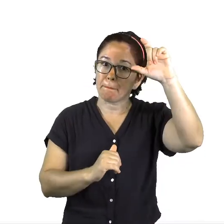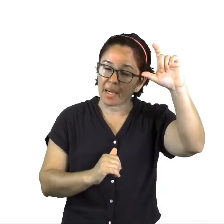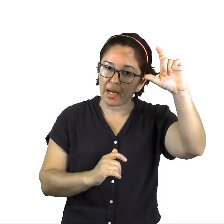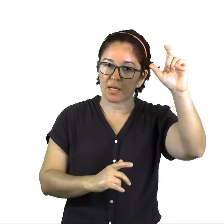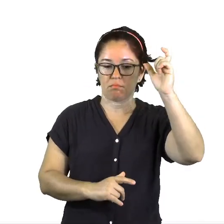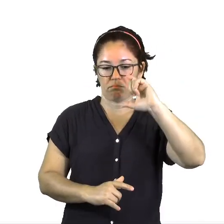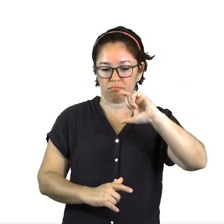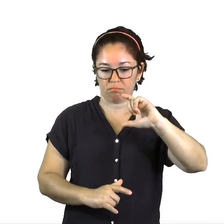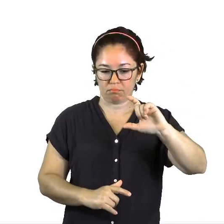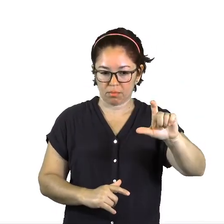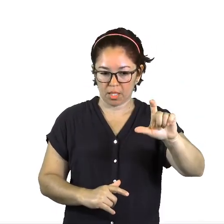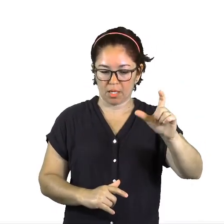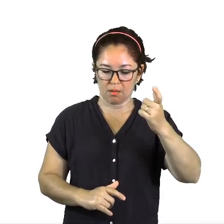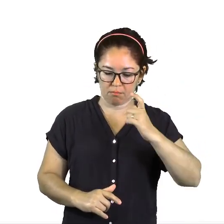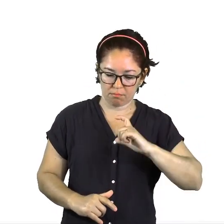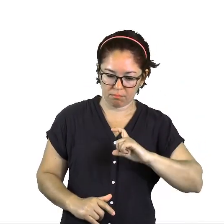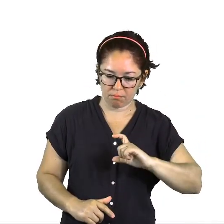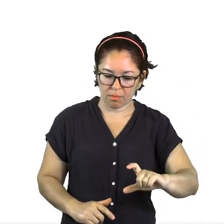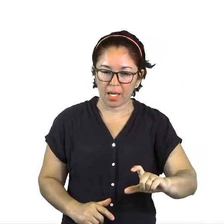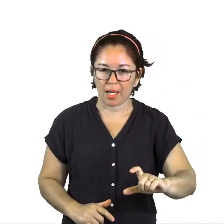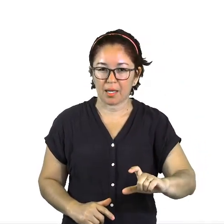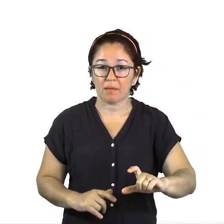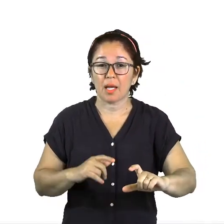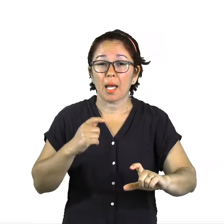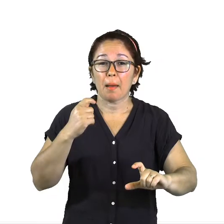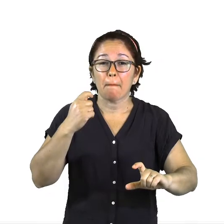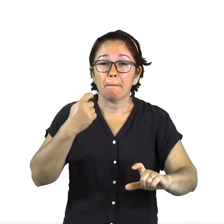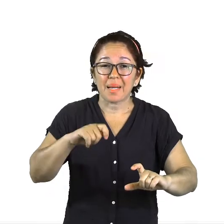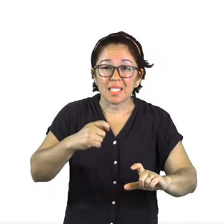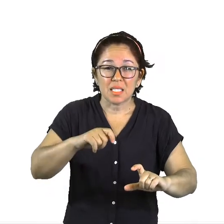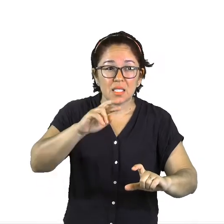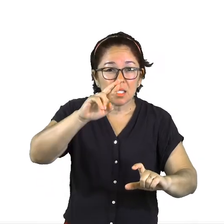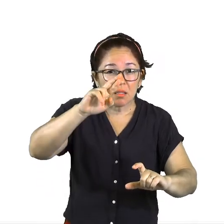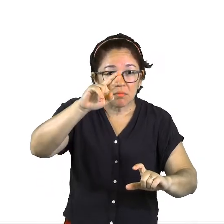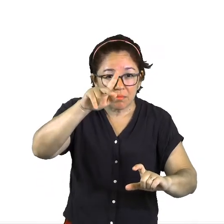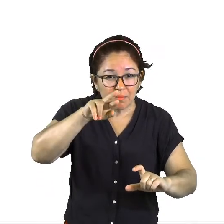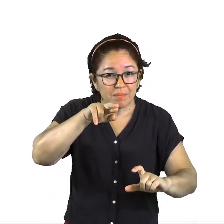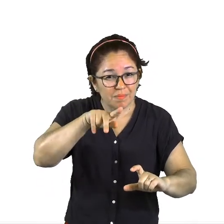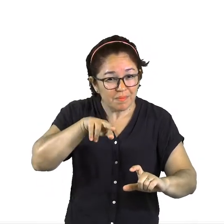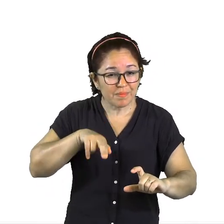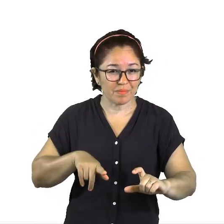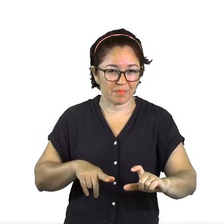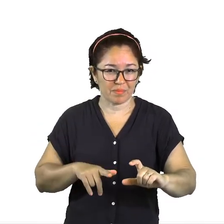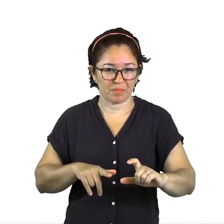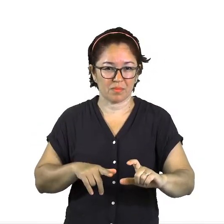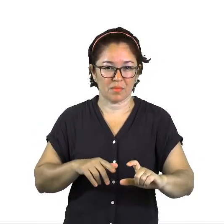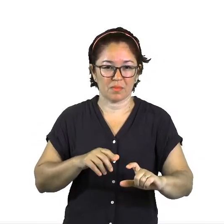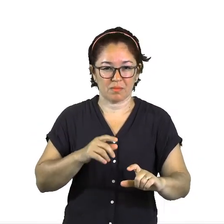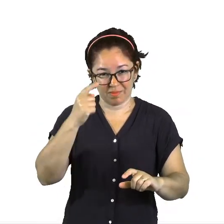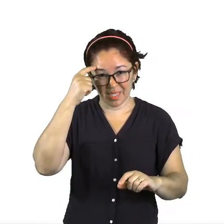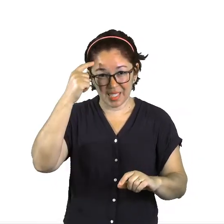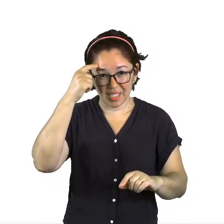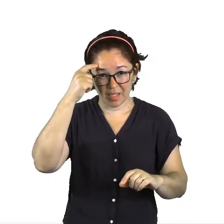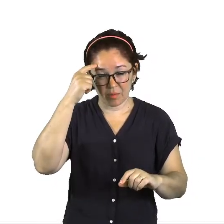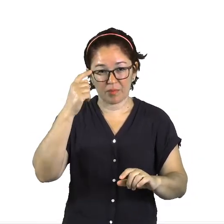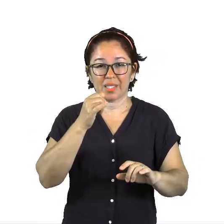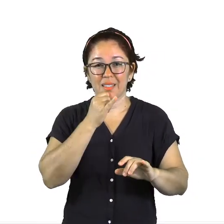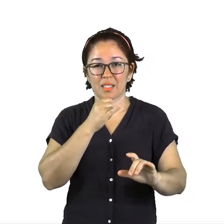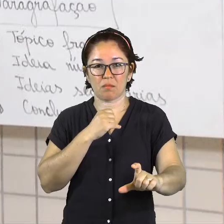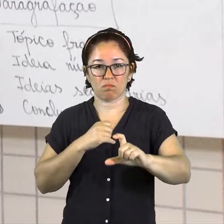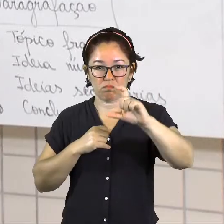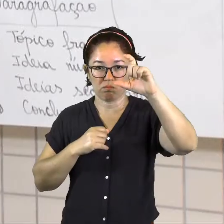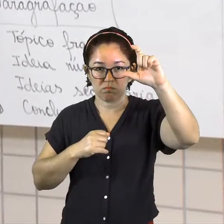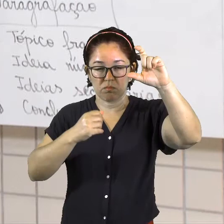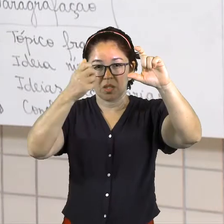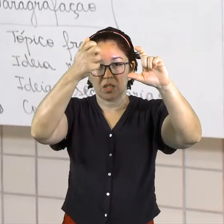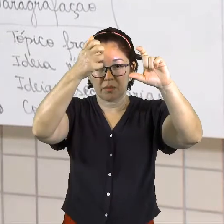parágrafo deixou de desenvolver sua ideia núcleo, é hora de finalizá-lo e iniciar outro.